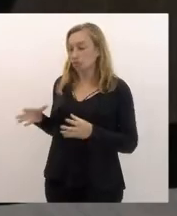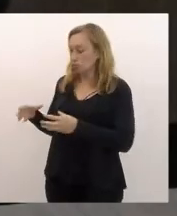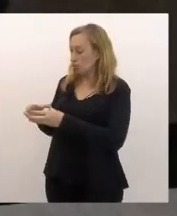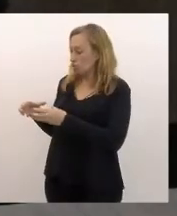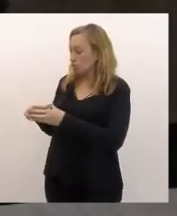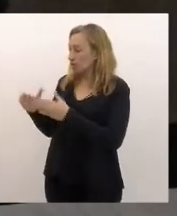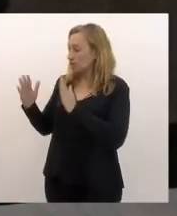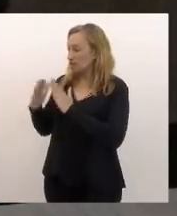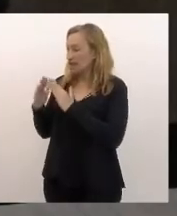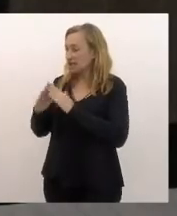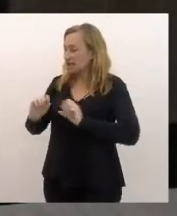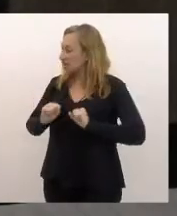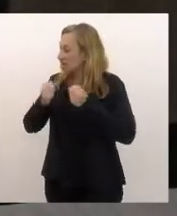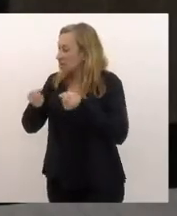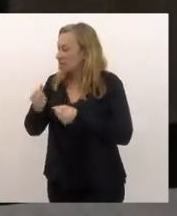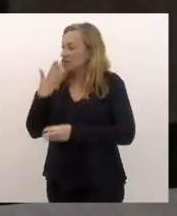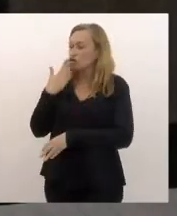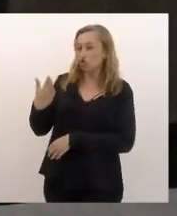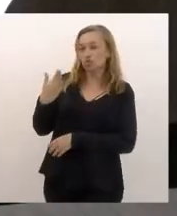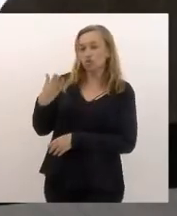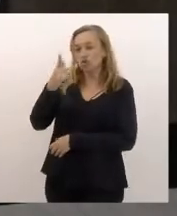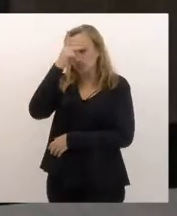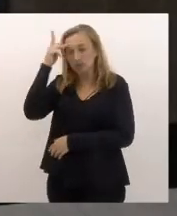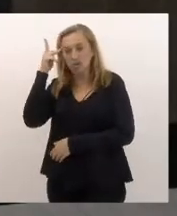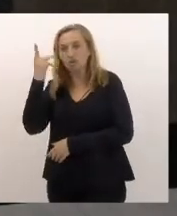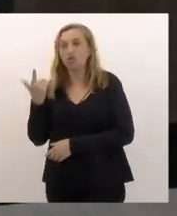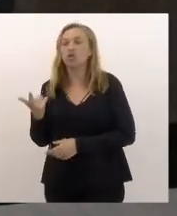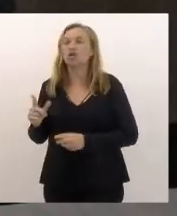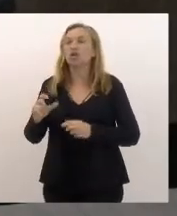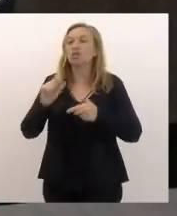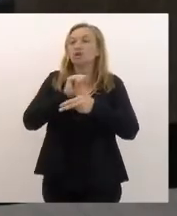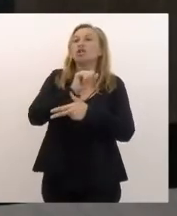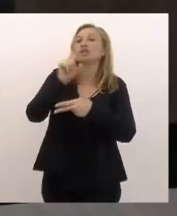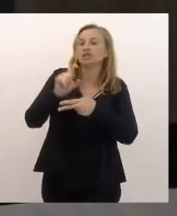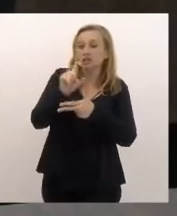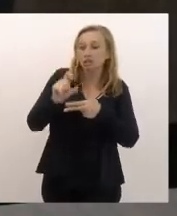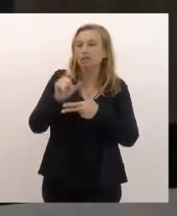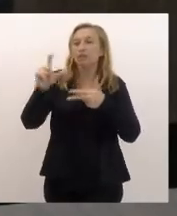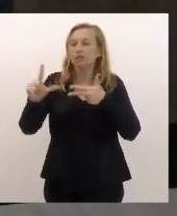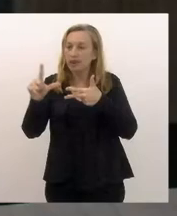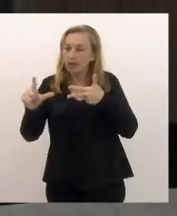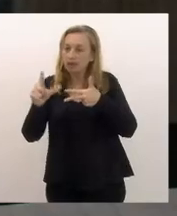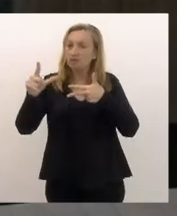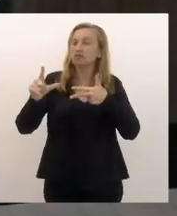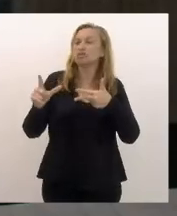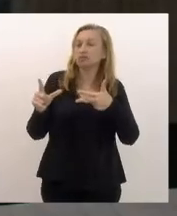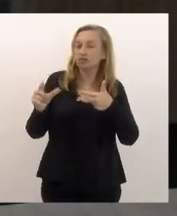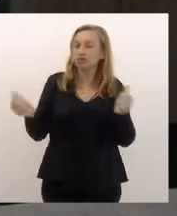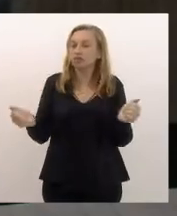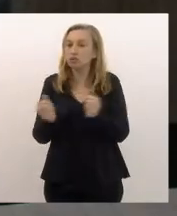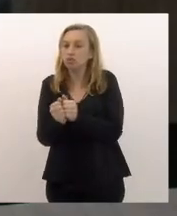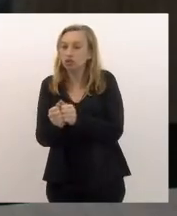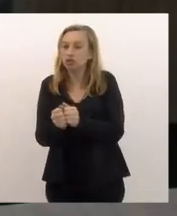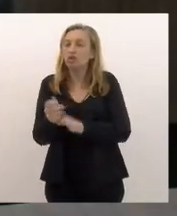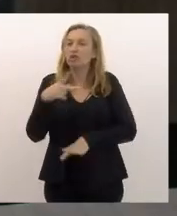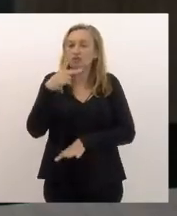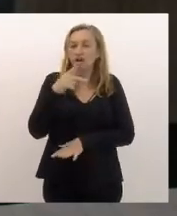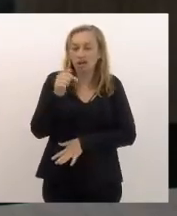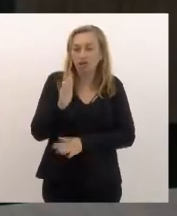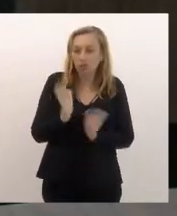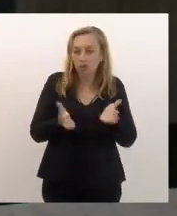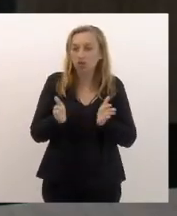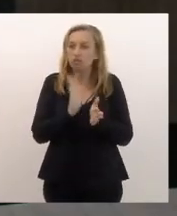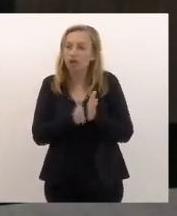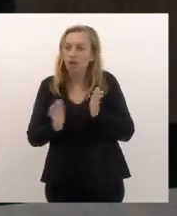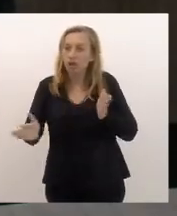gente, é importante que o Legislativo, o Executivo se unam, como foi hoje, é o motivo da minha fala aqui, pela ordem